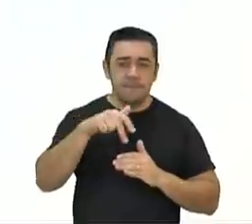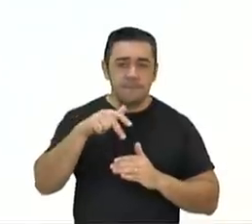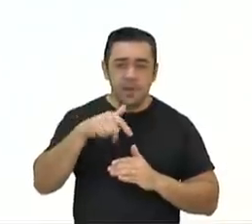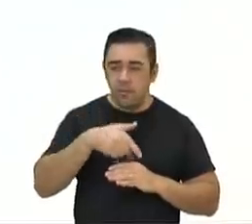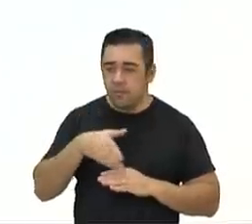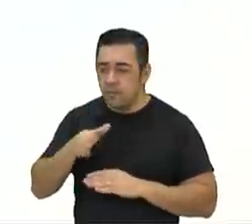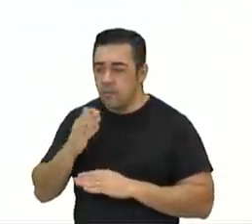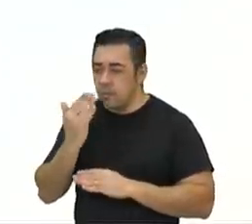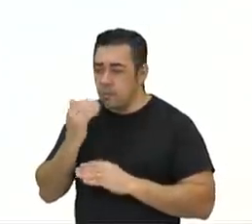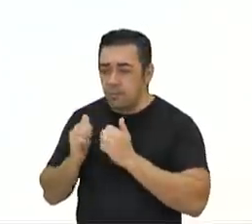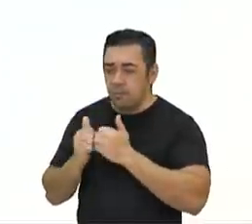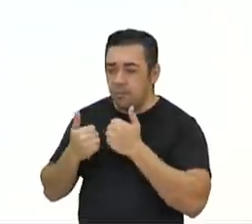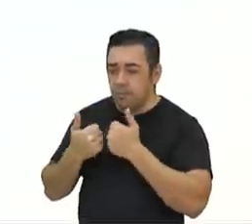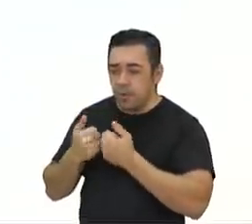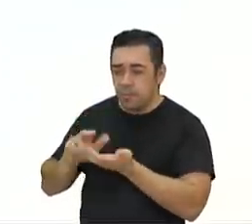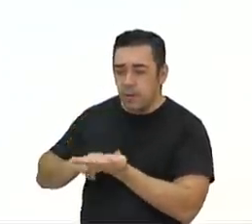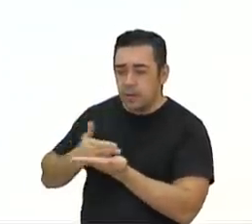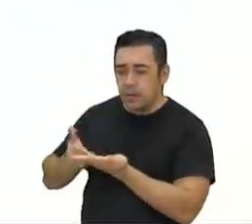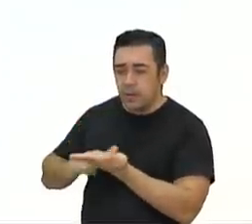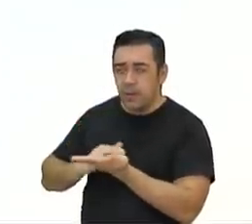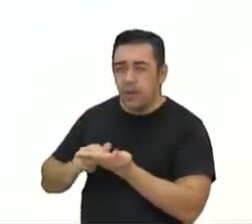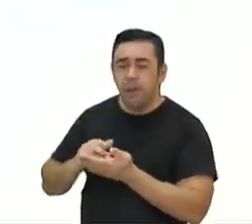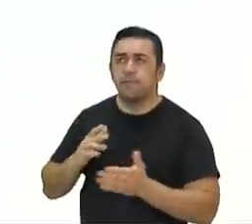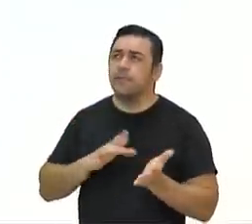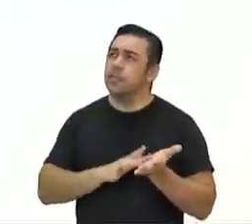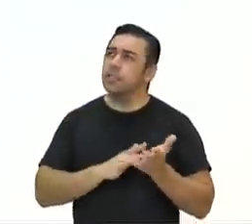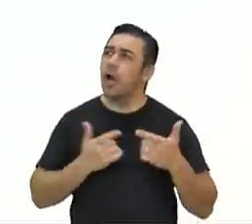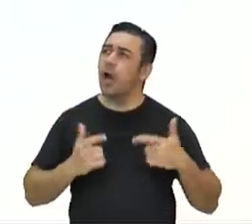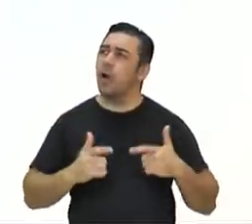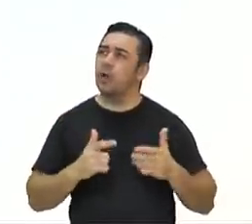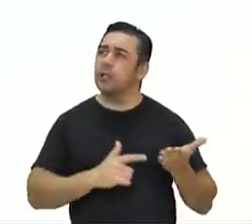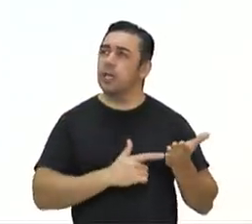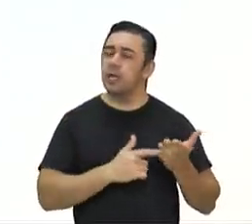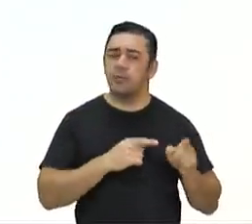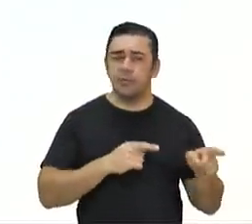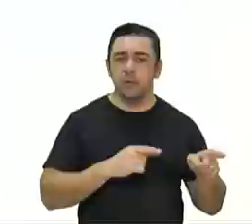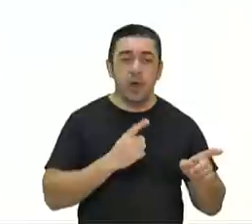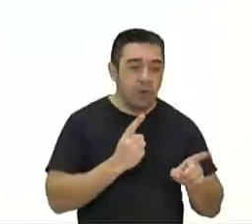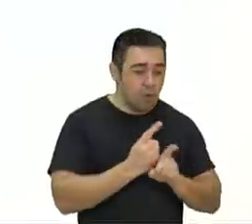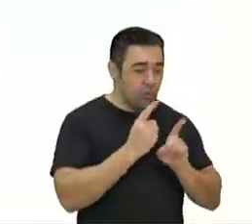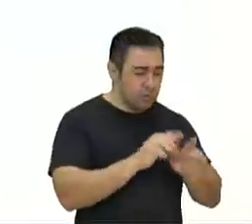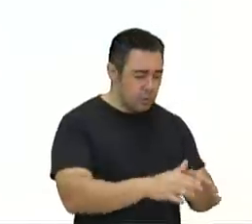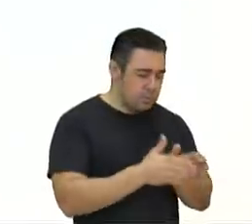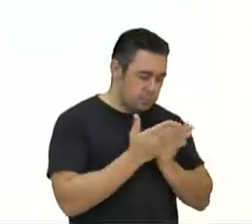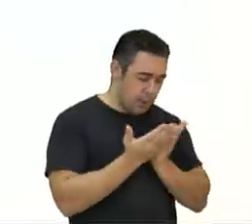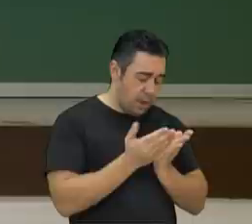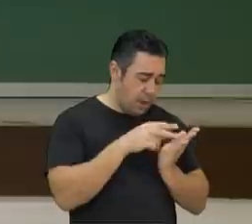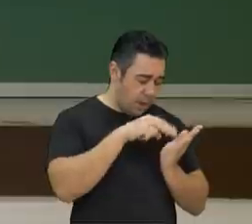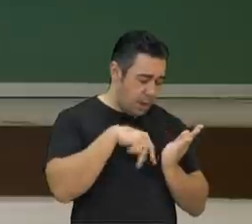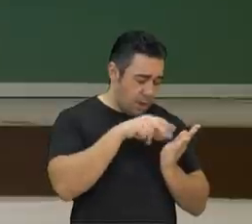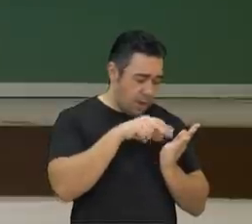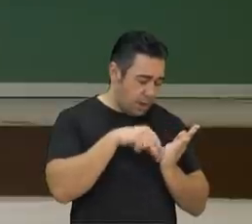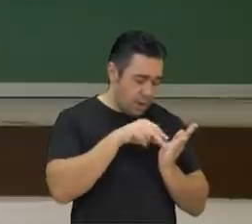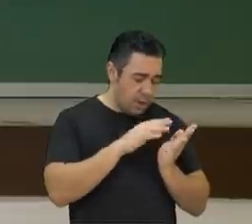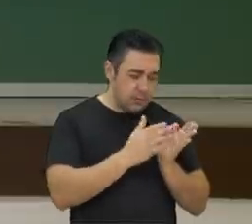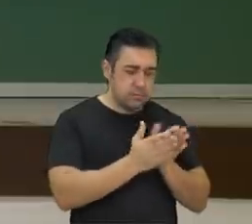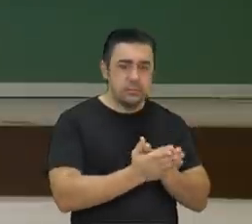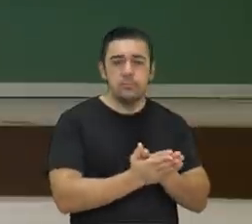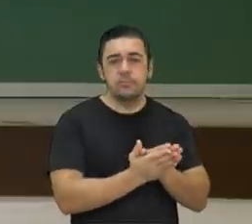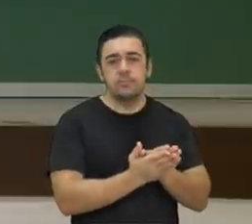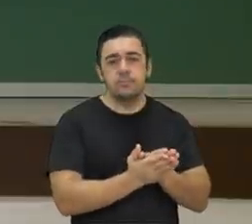pão com manteiga. Fingi que não sabia onde guardava o livro. Achava-o, abria-o por alguns instantes.